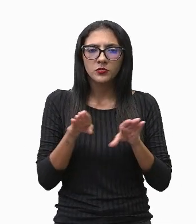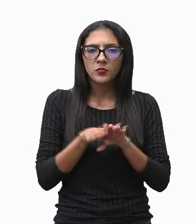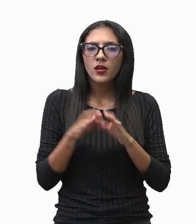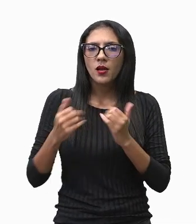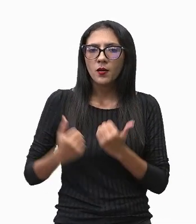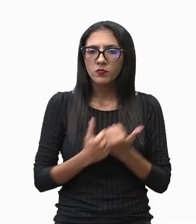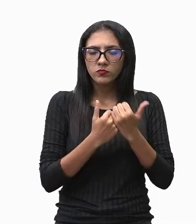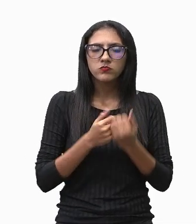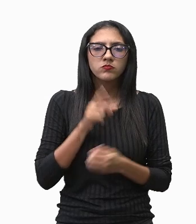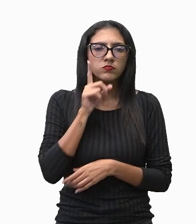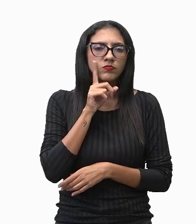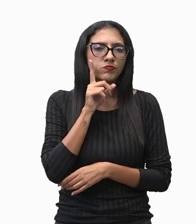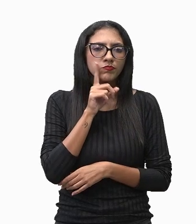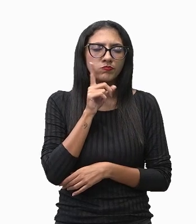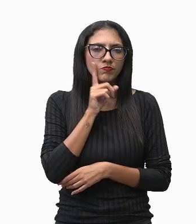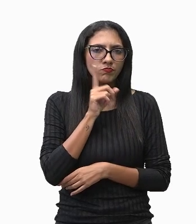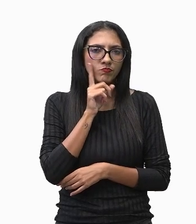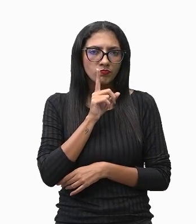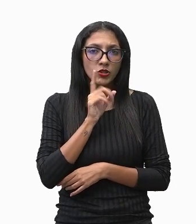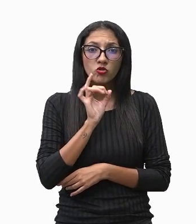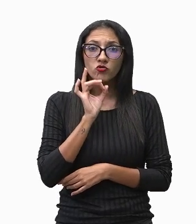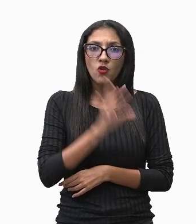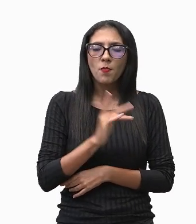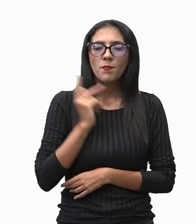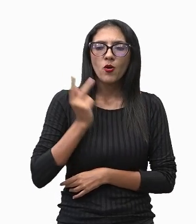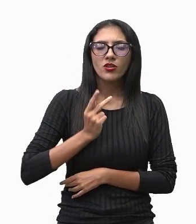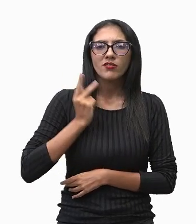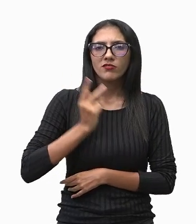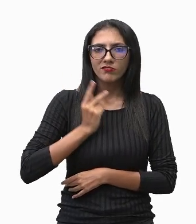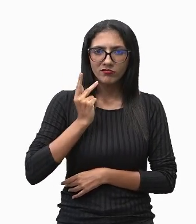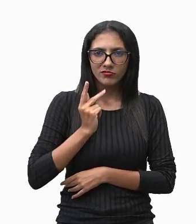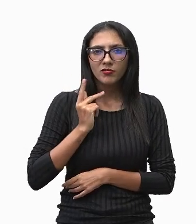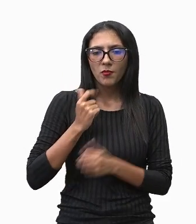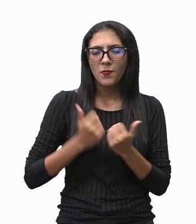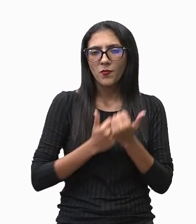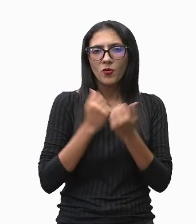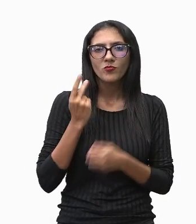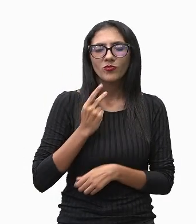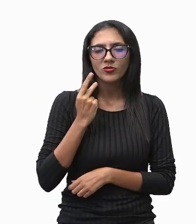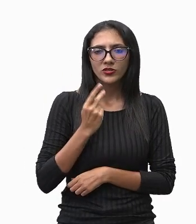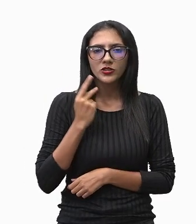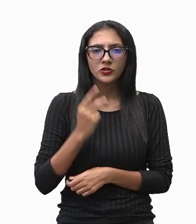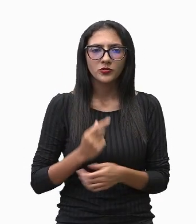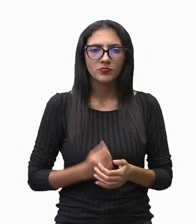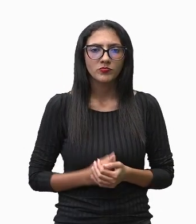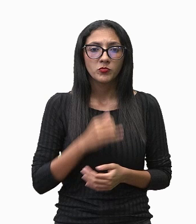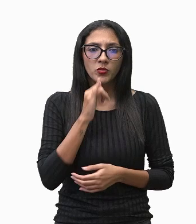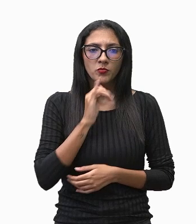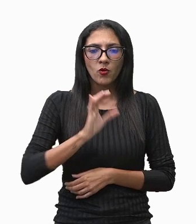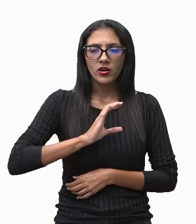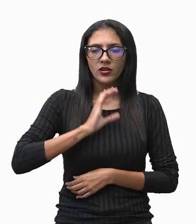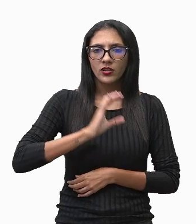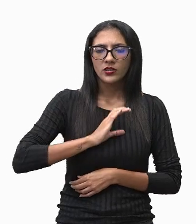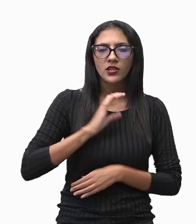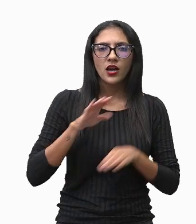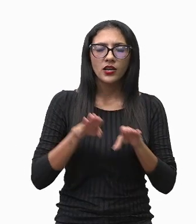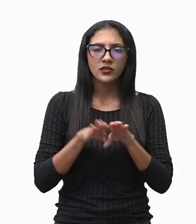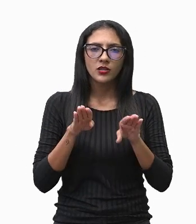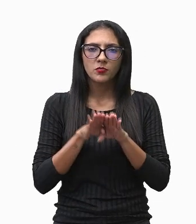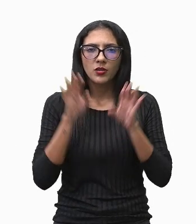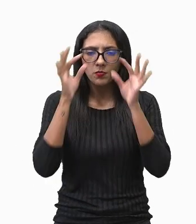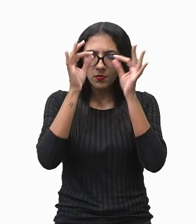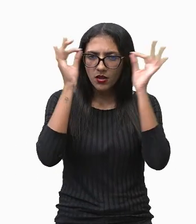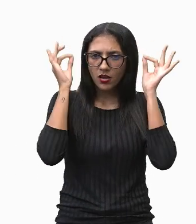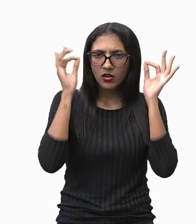elas apenas apoiaram politicamente. E outras, como por exemplo o Canadá e o México, países vizinhos